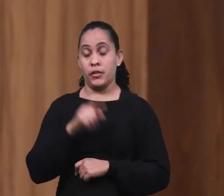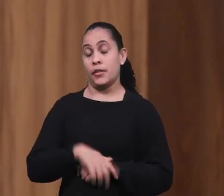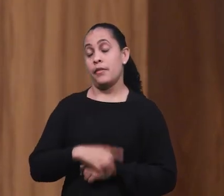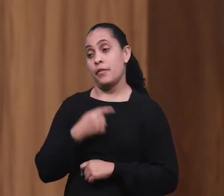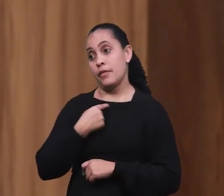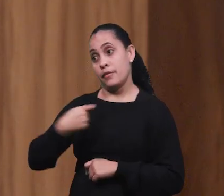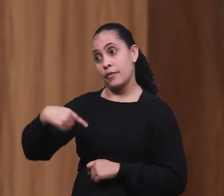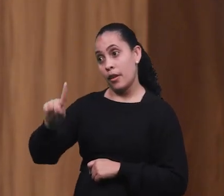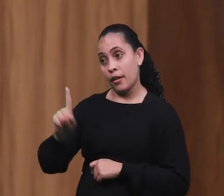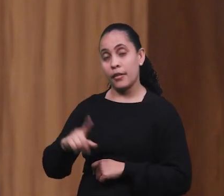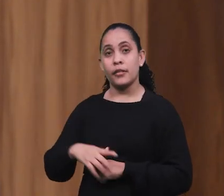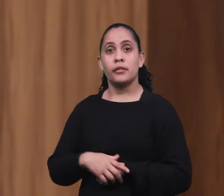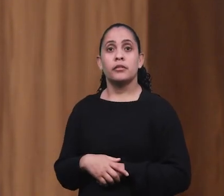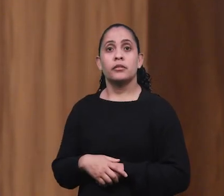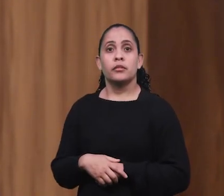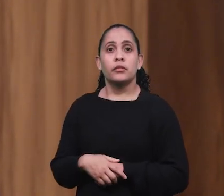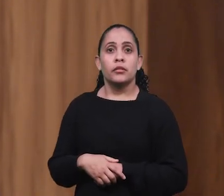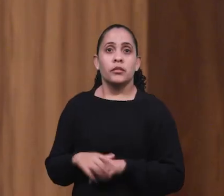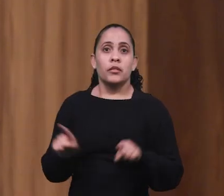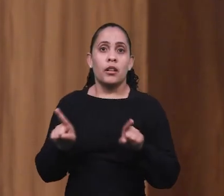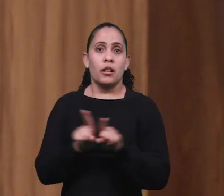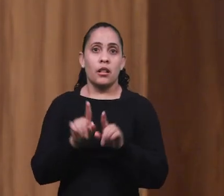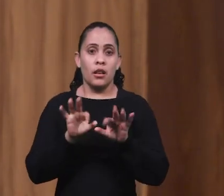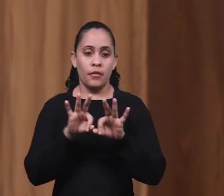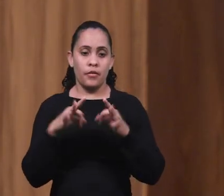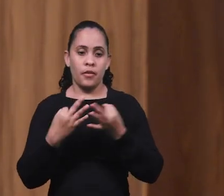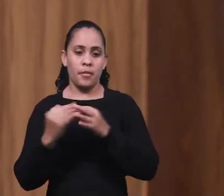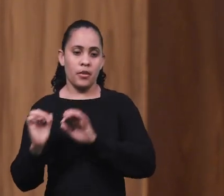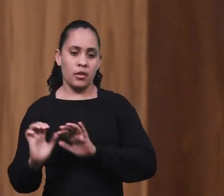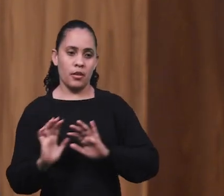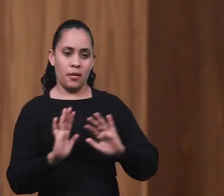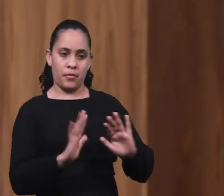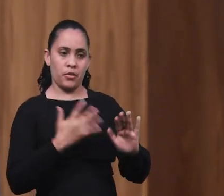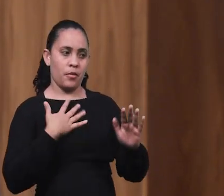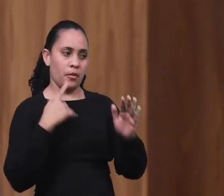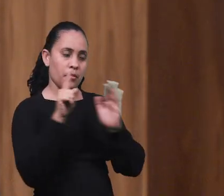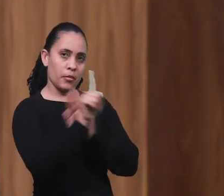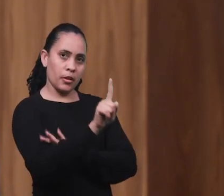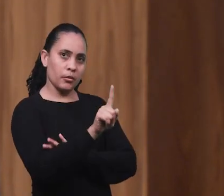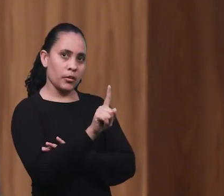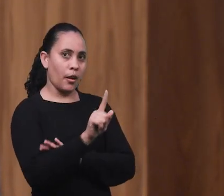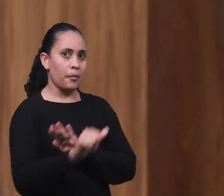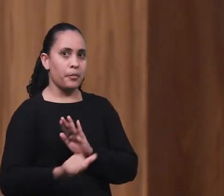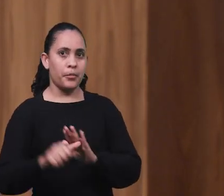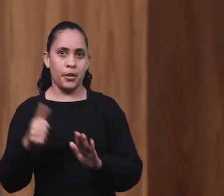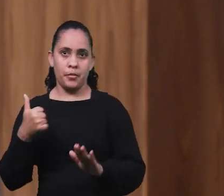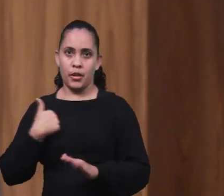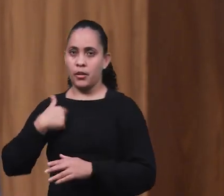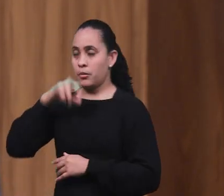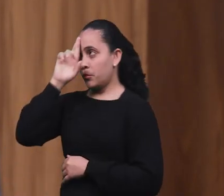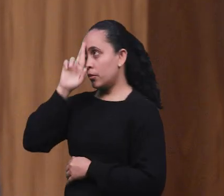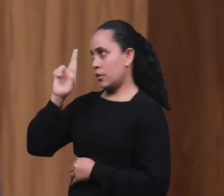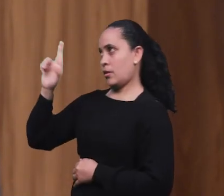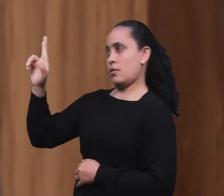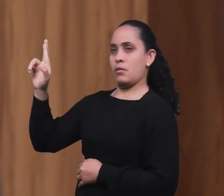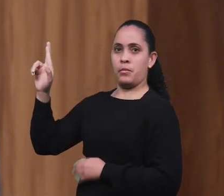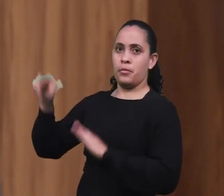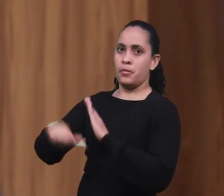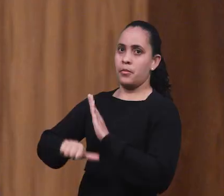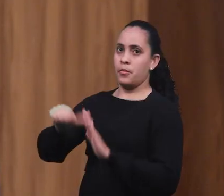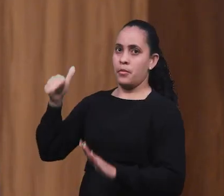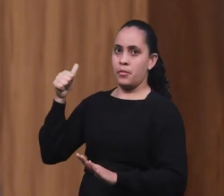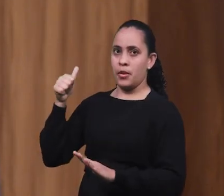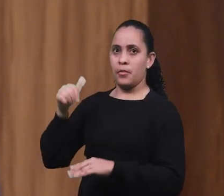abrir um negócio, você deixar a sua família por último para poder consultar. Primeiro o Senhor,